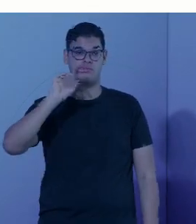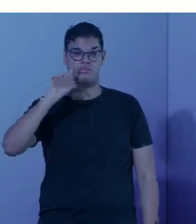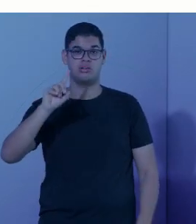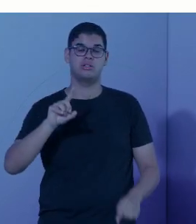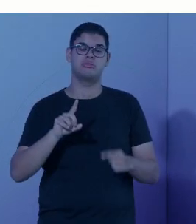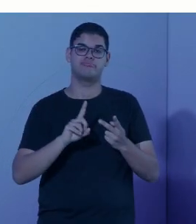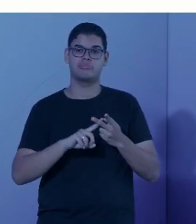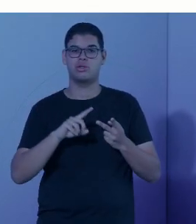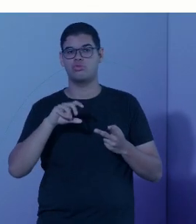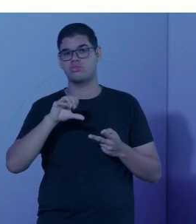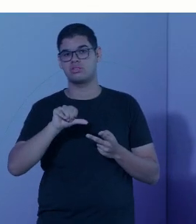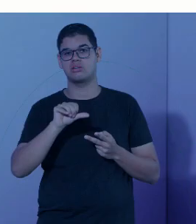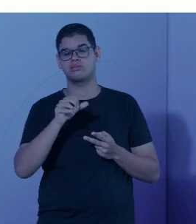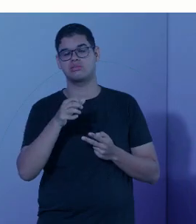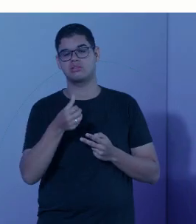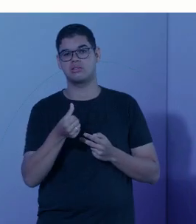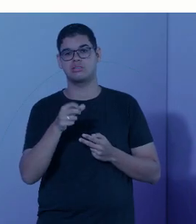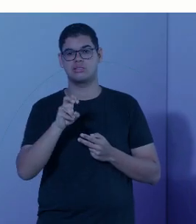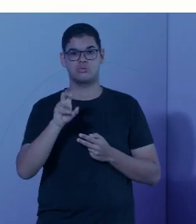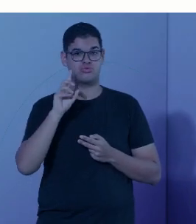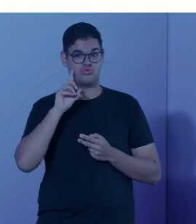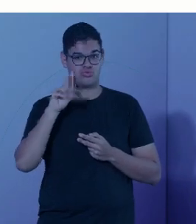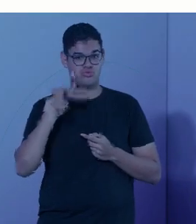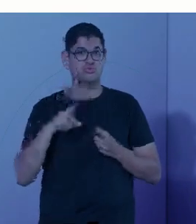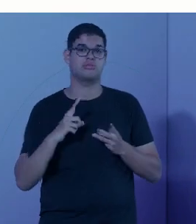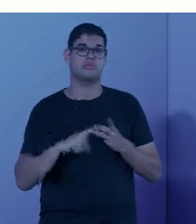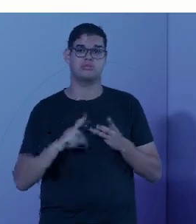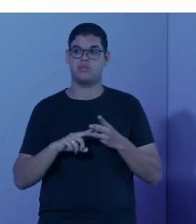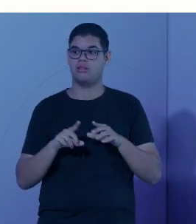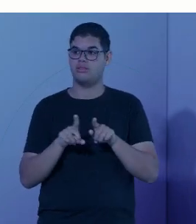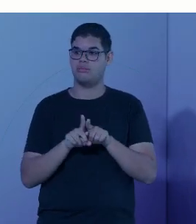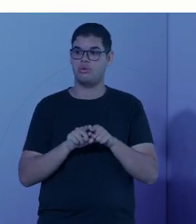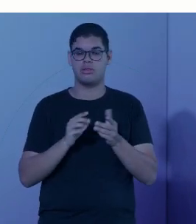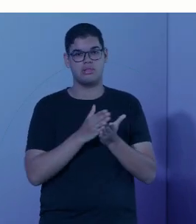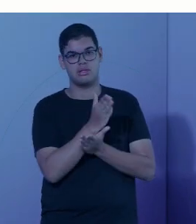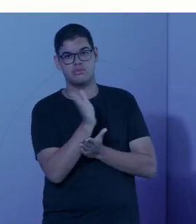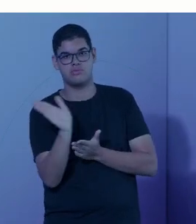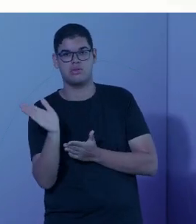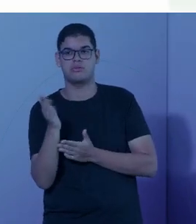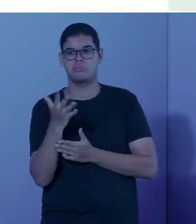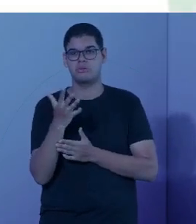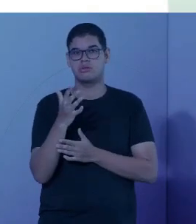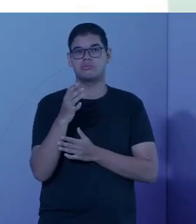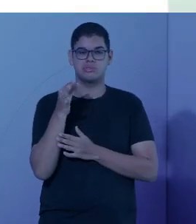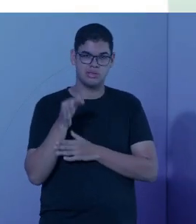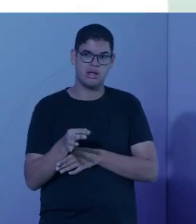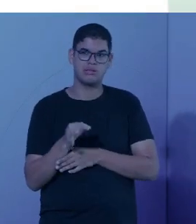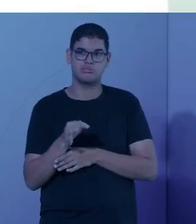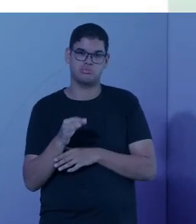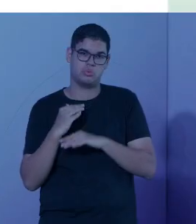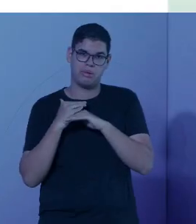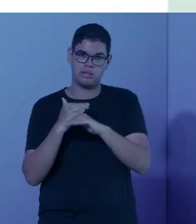995 dias para doença prevalente. E o desvio padrão, em torno de 500 dias.